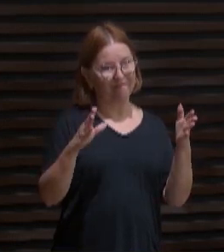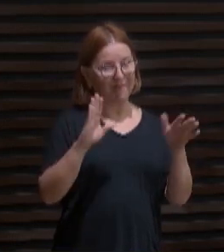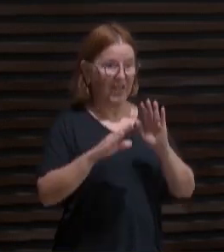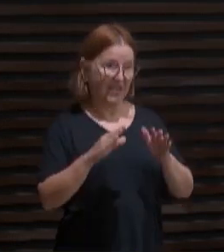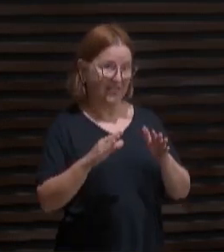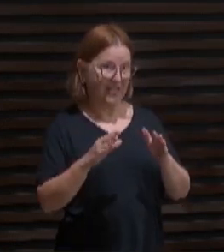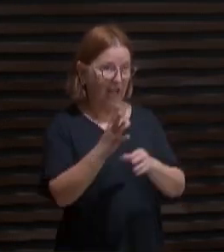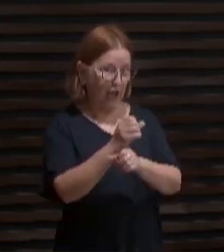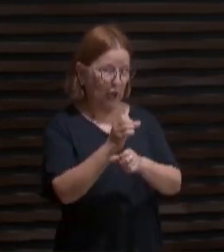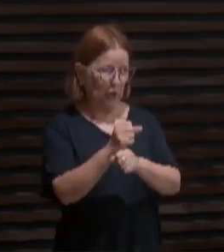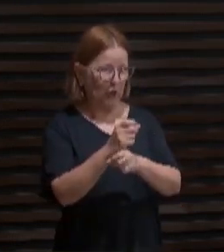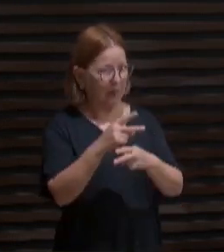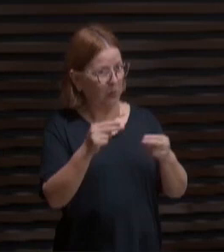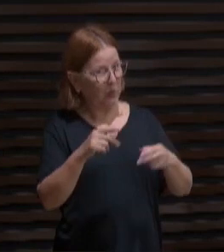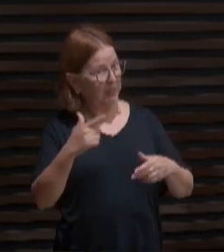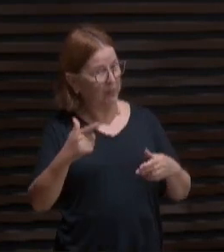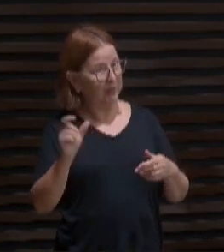subtração ou